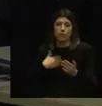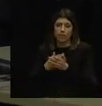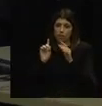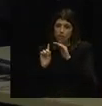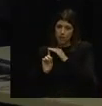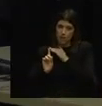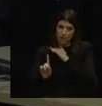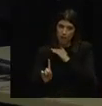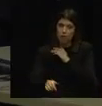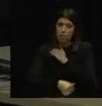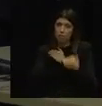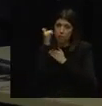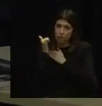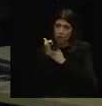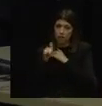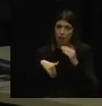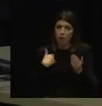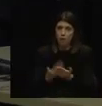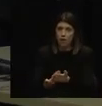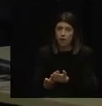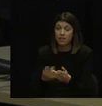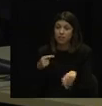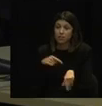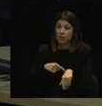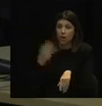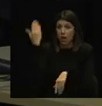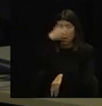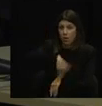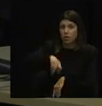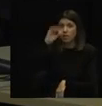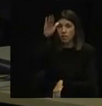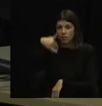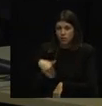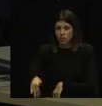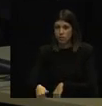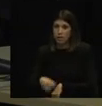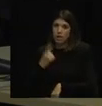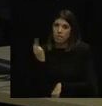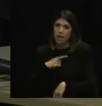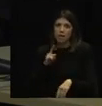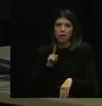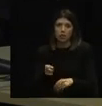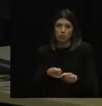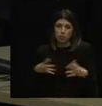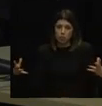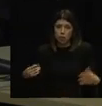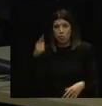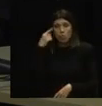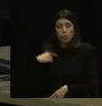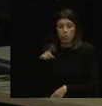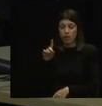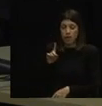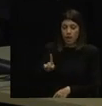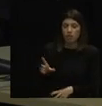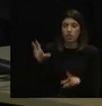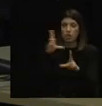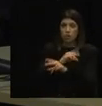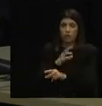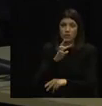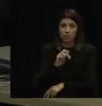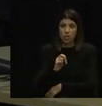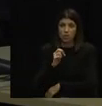os percursos, a oferta no período noturno e aos fins de semana. Sabemos que a Carris terá 230 novos